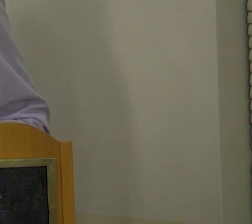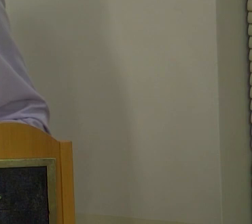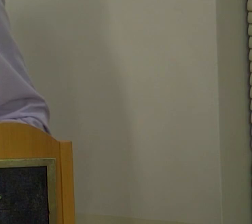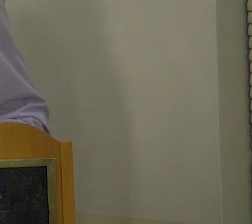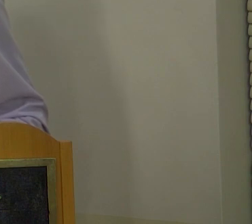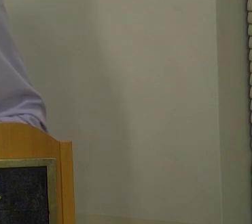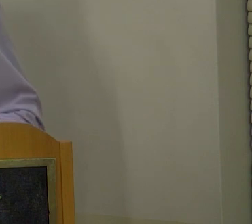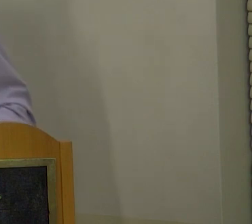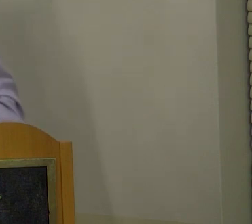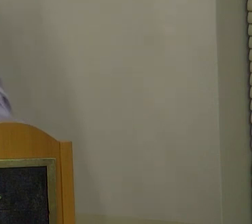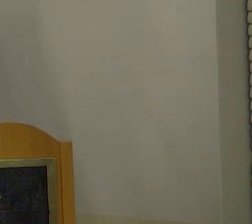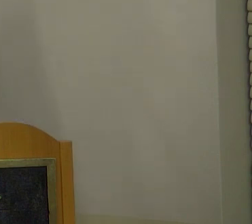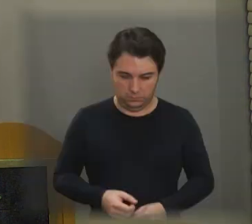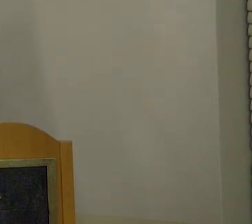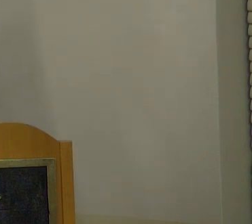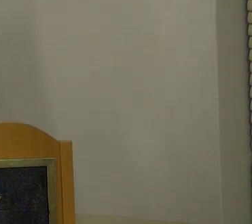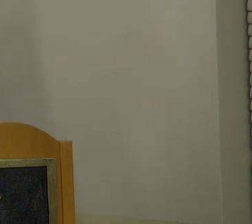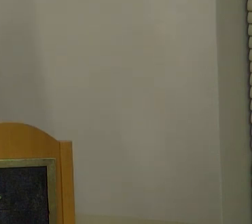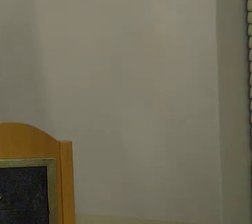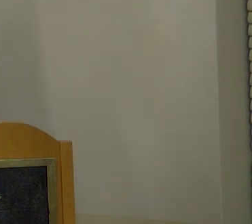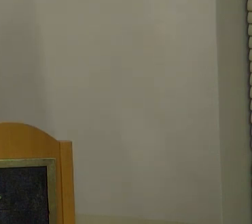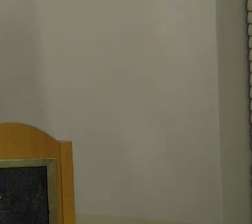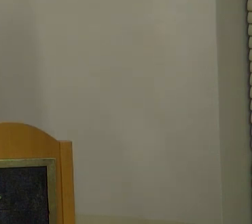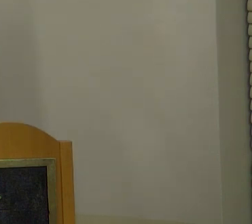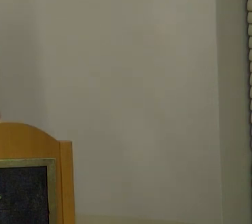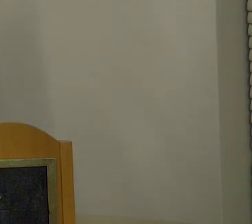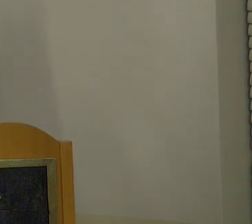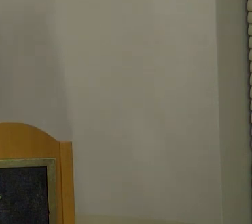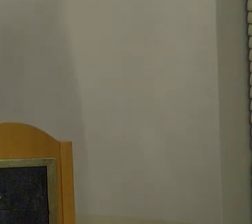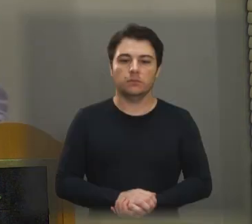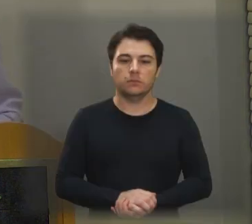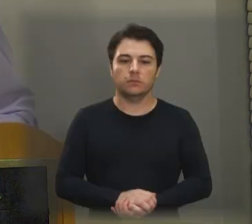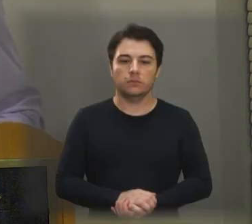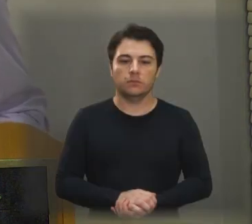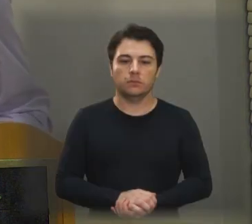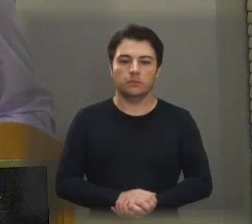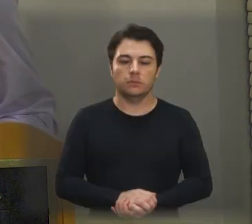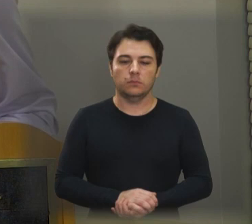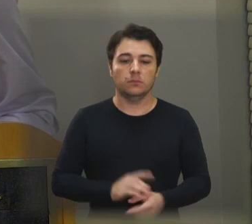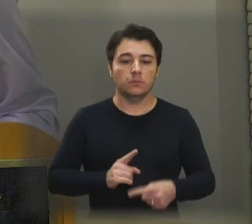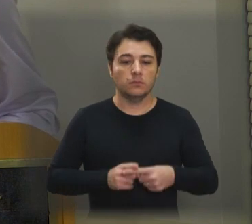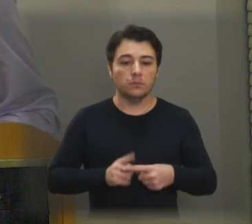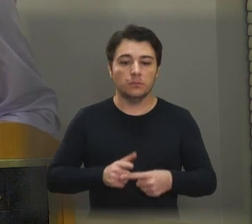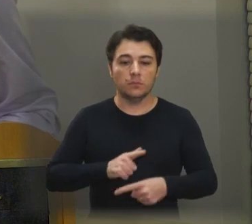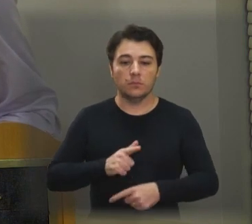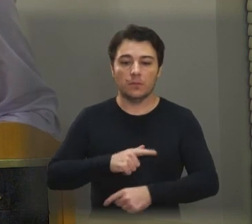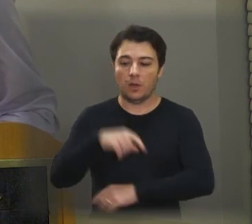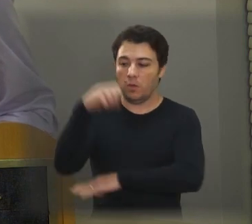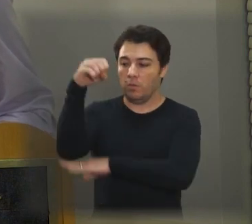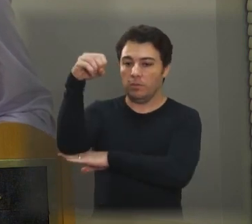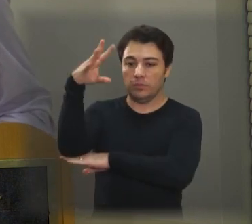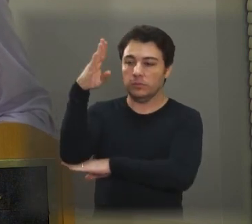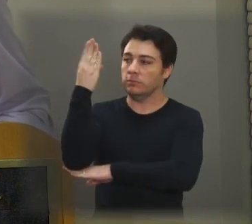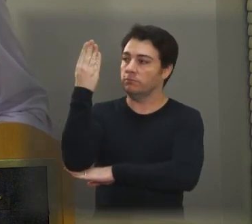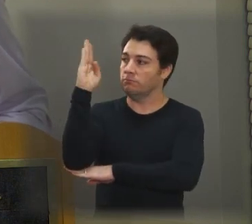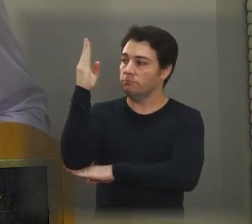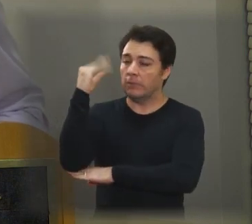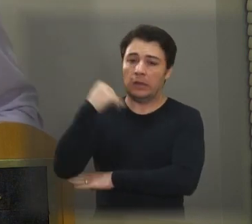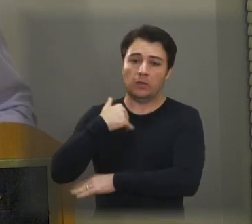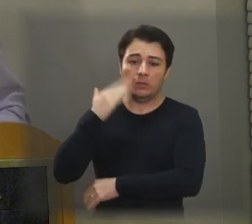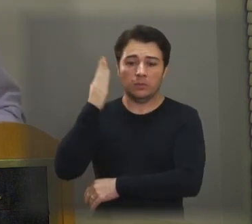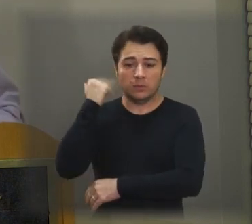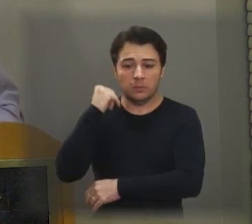ainda também Quantos postes madeiras que já Araraquara seu não é para ter mais porta em madeira eu sei que é um investimento é